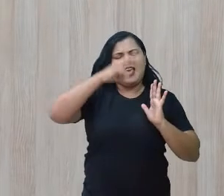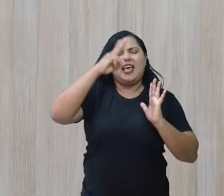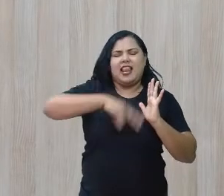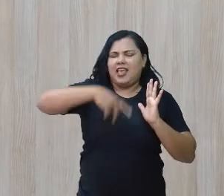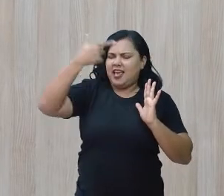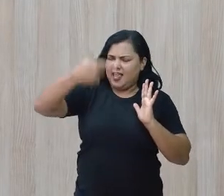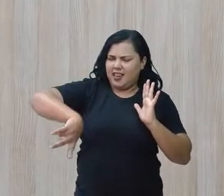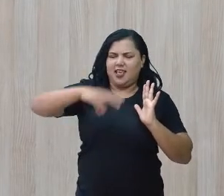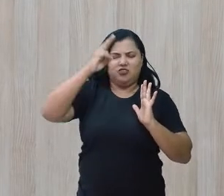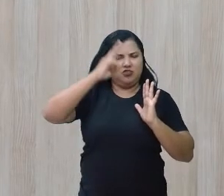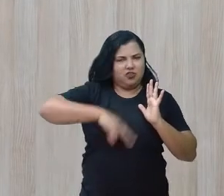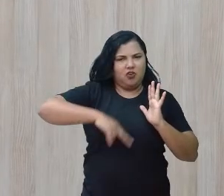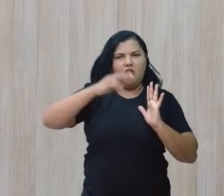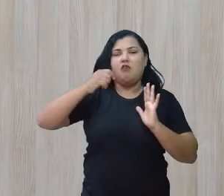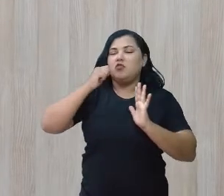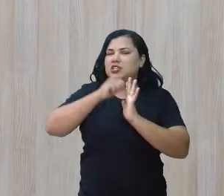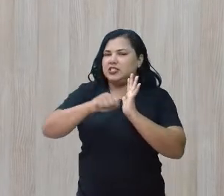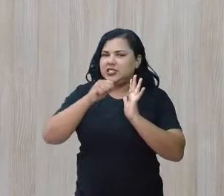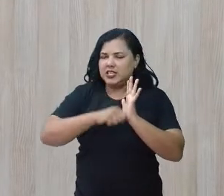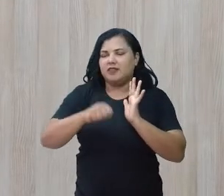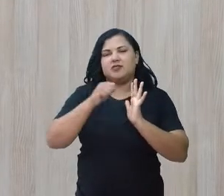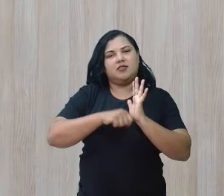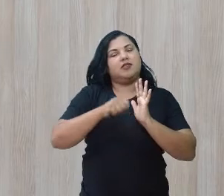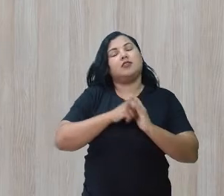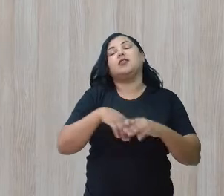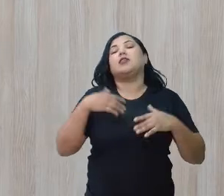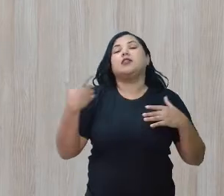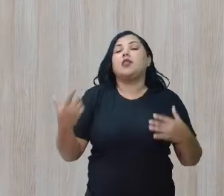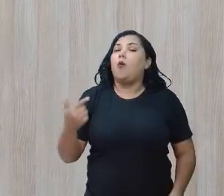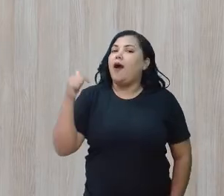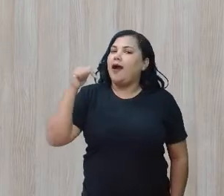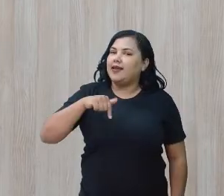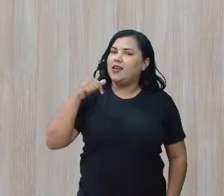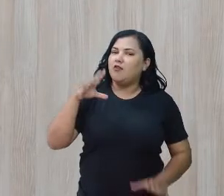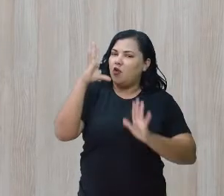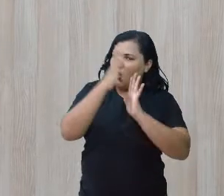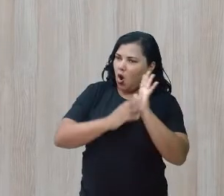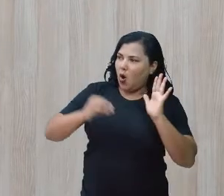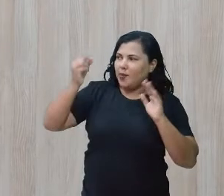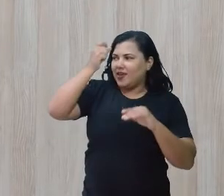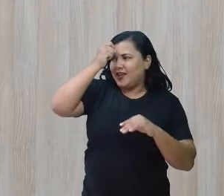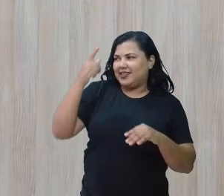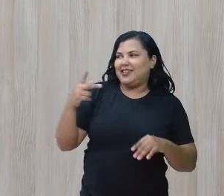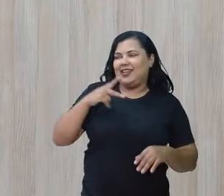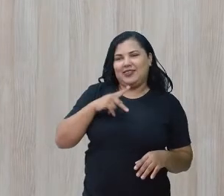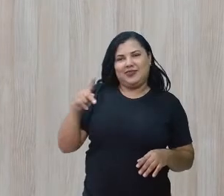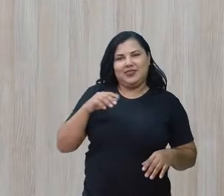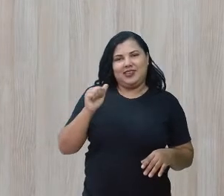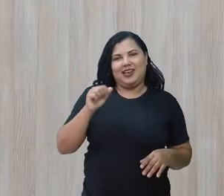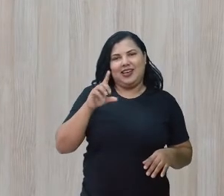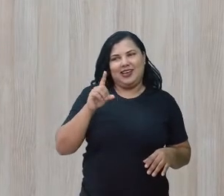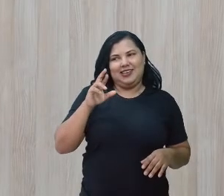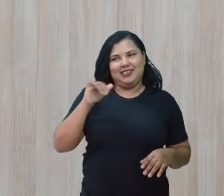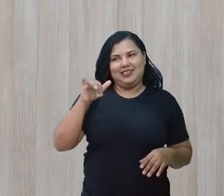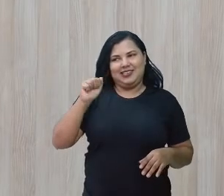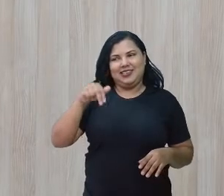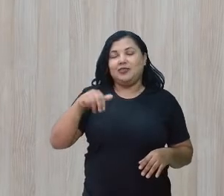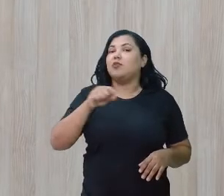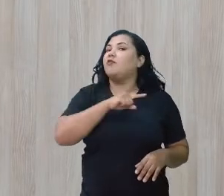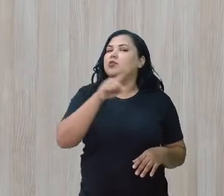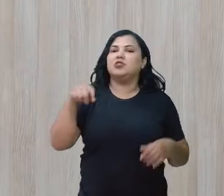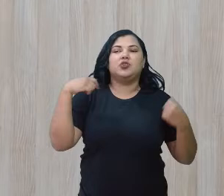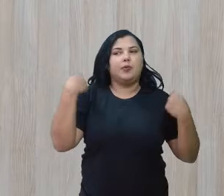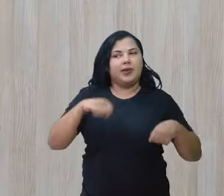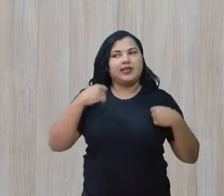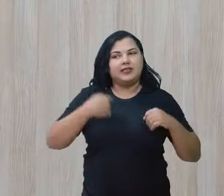releia, escreva, reescreva. Então, eu vou aqui plagiar a ideia da professora Adriana, porque vocês precisam, é nossa, né?